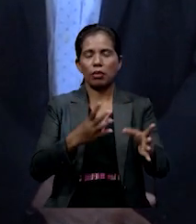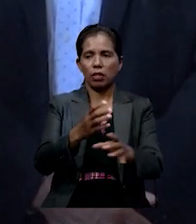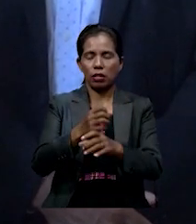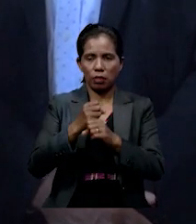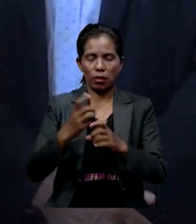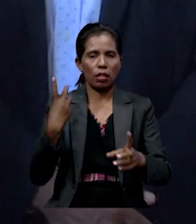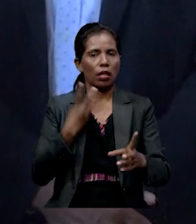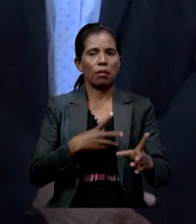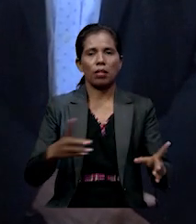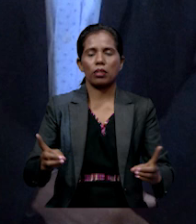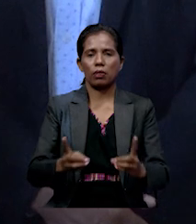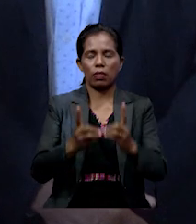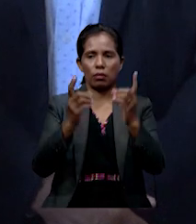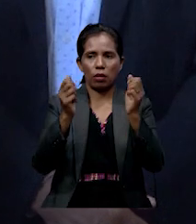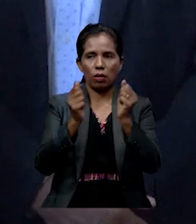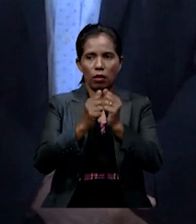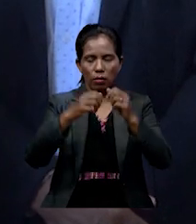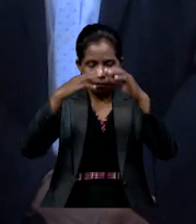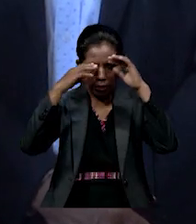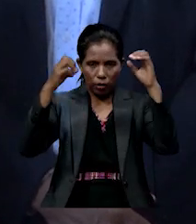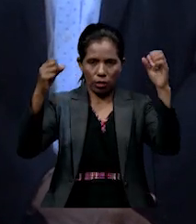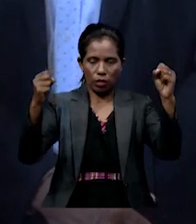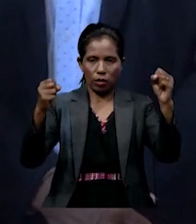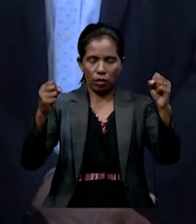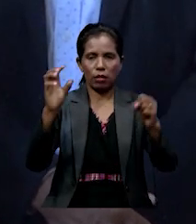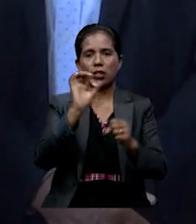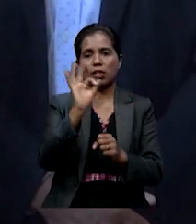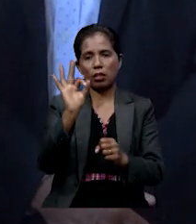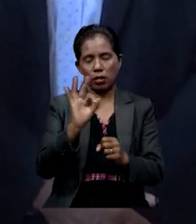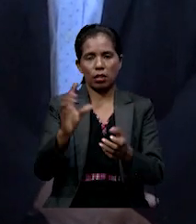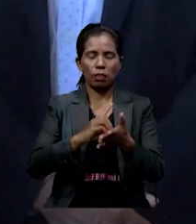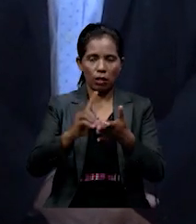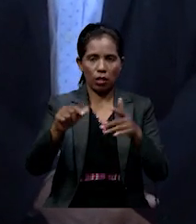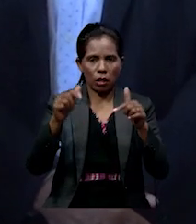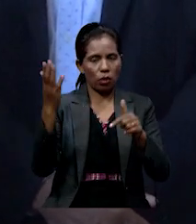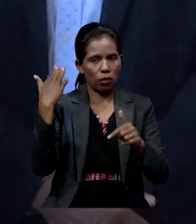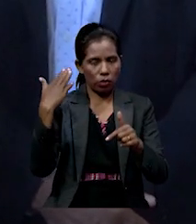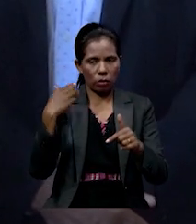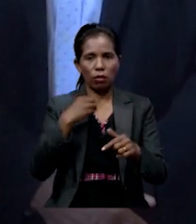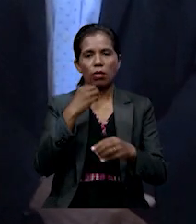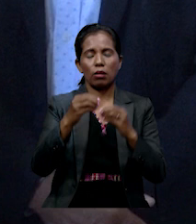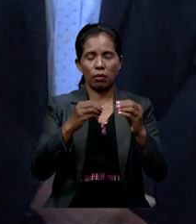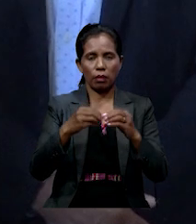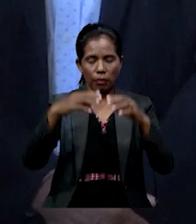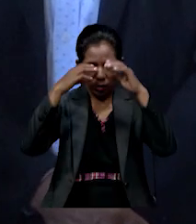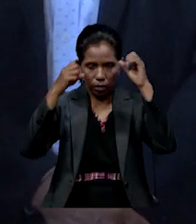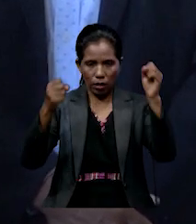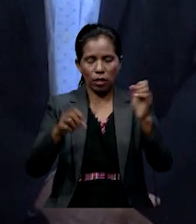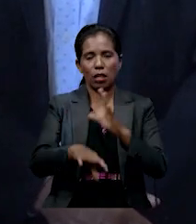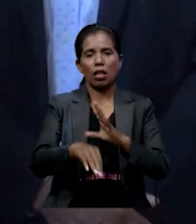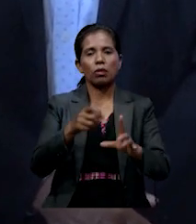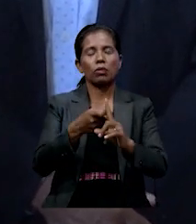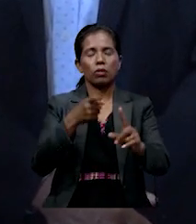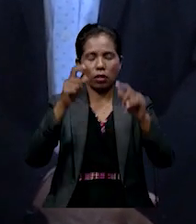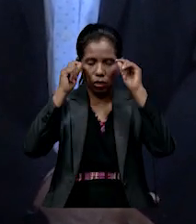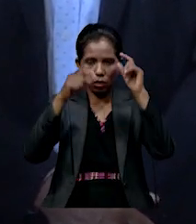asuru malu ho presidente republika e ha sesta semana kotuk kata presidente sesai Rusi Timor iha